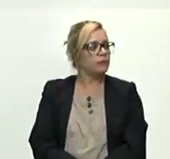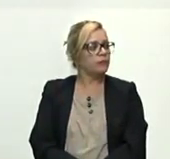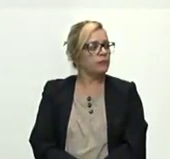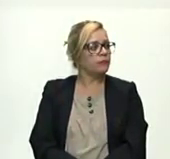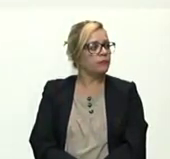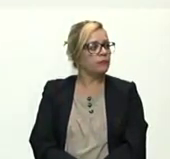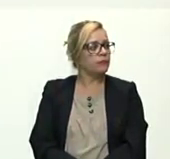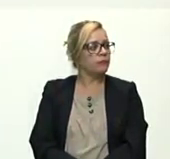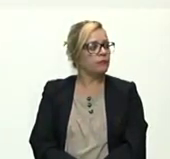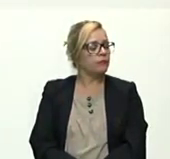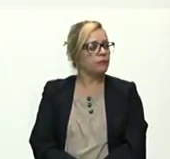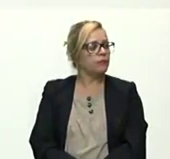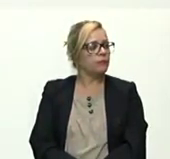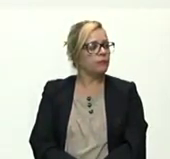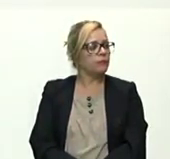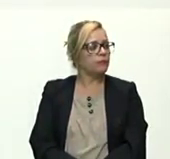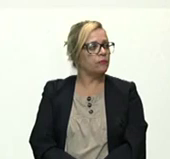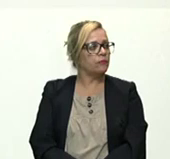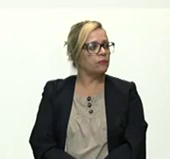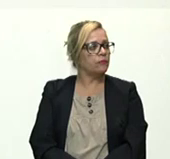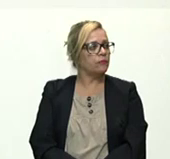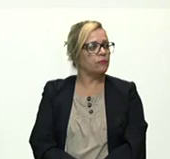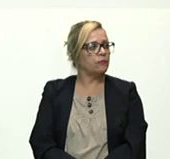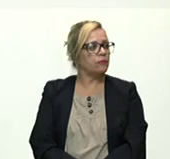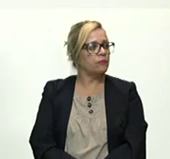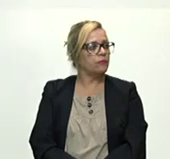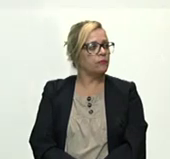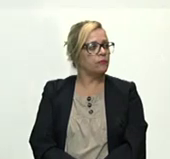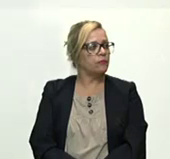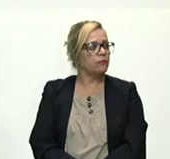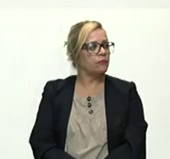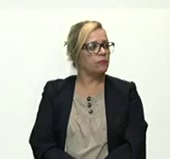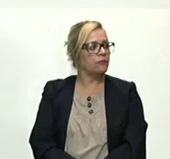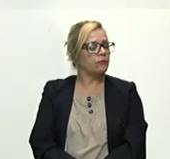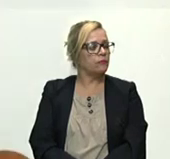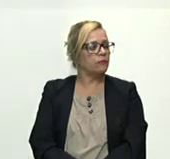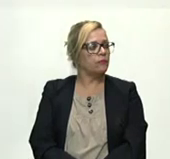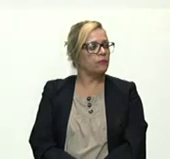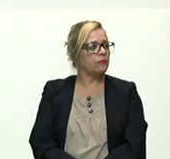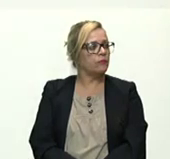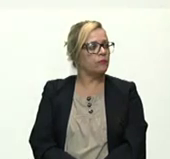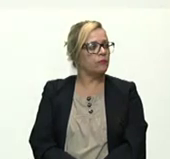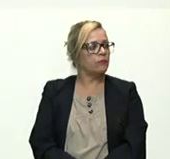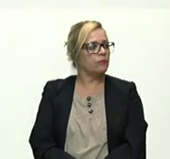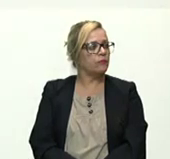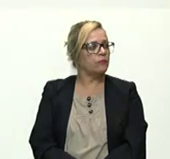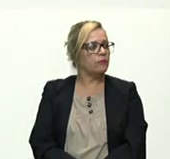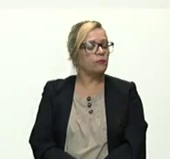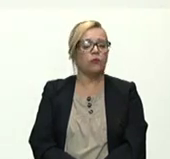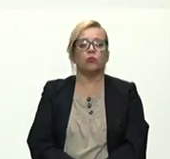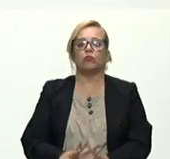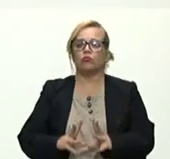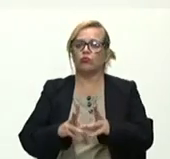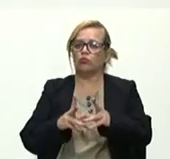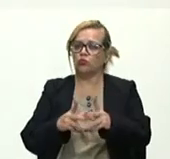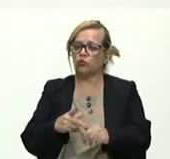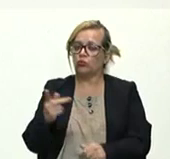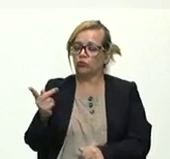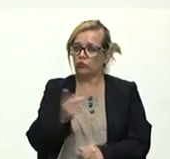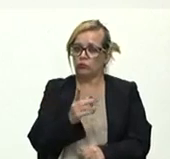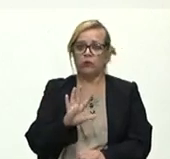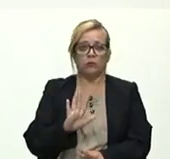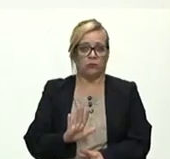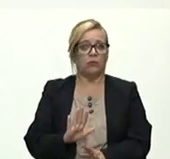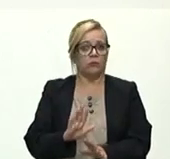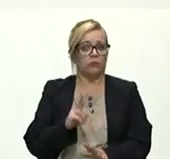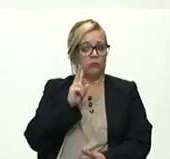4,5 M+. 5 com 1. 5,1 M+. Faço isso com todos os pares